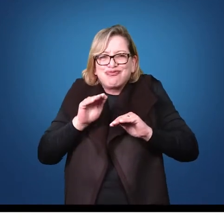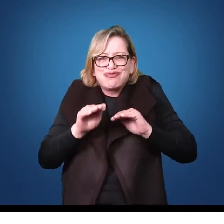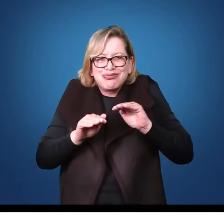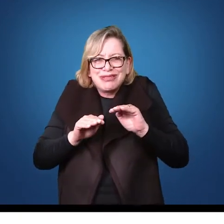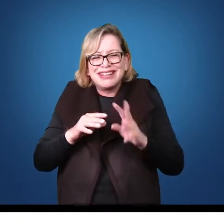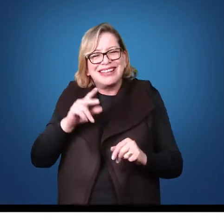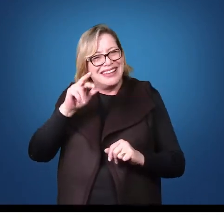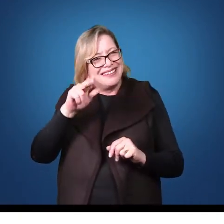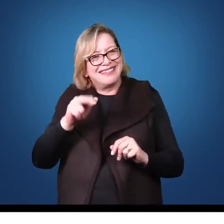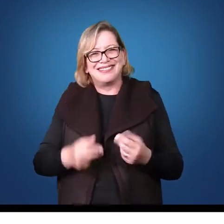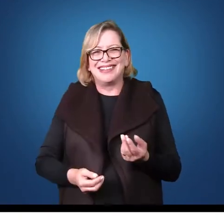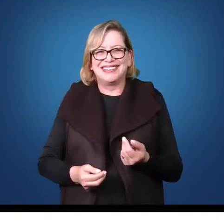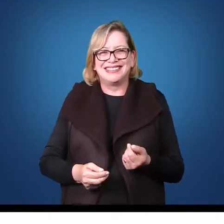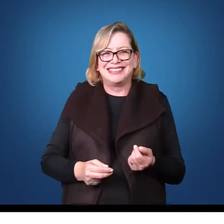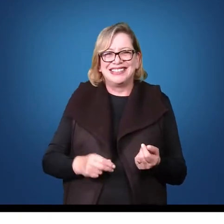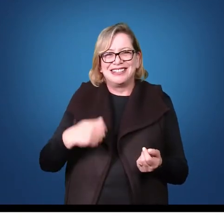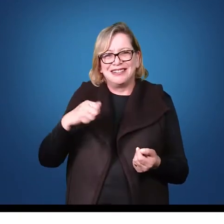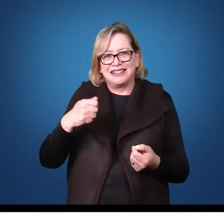cachorrinho.